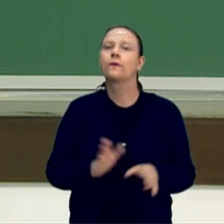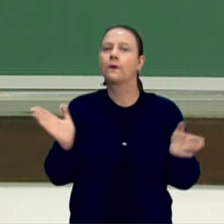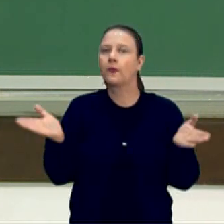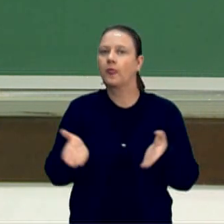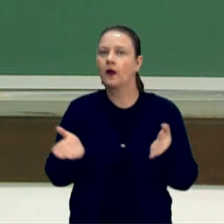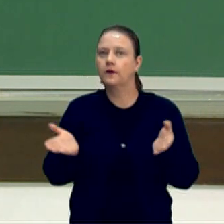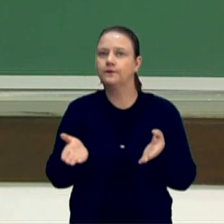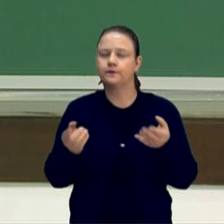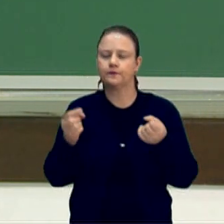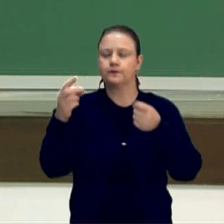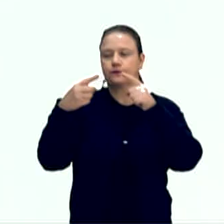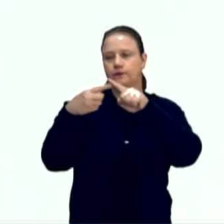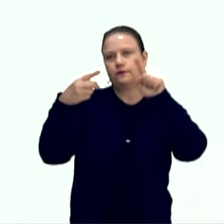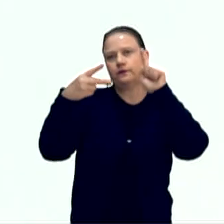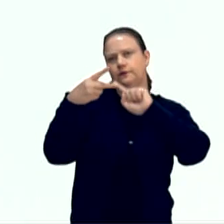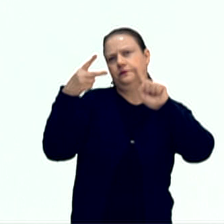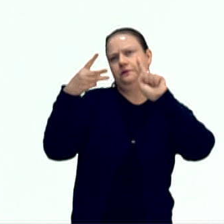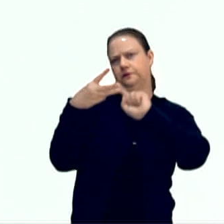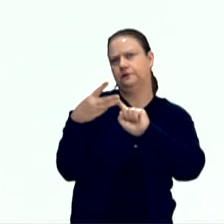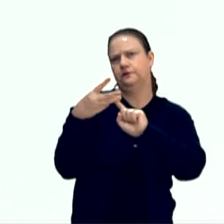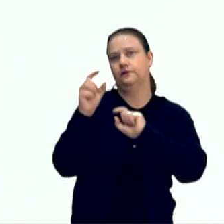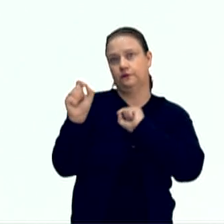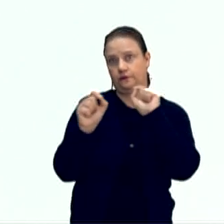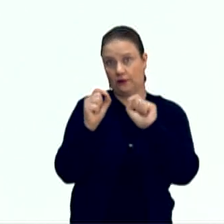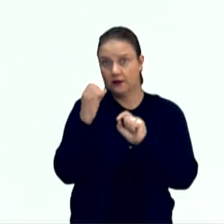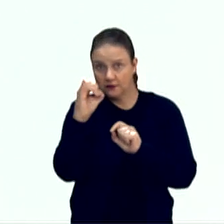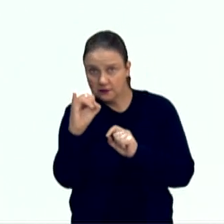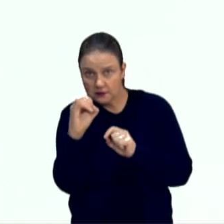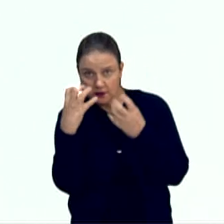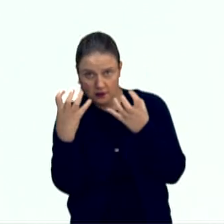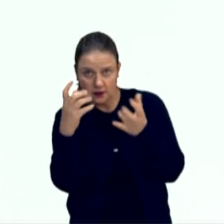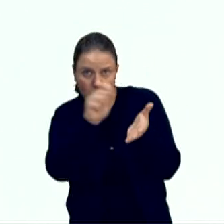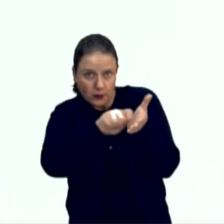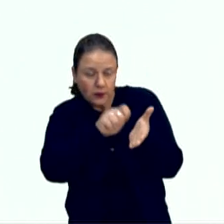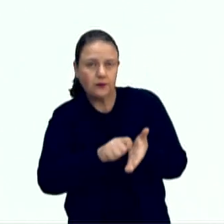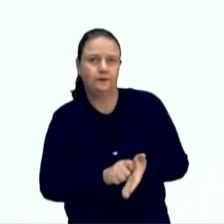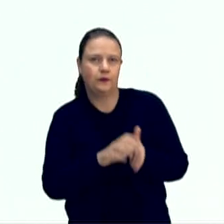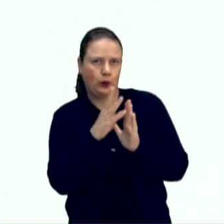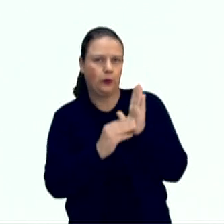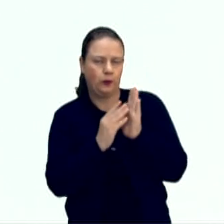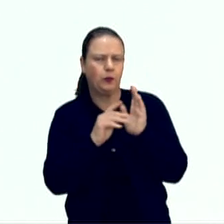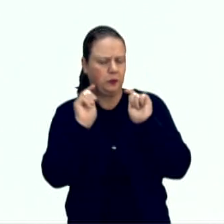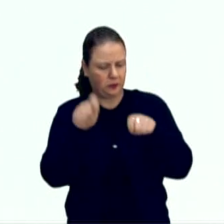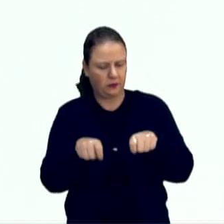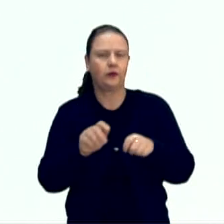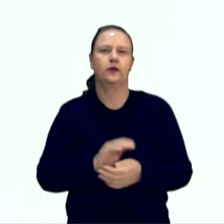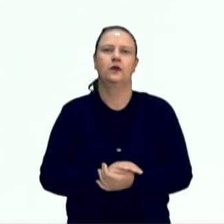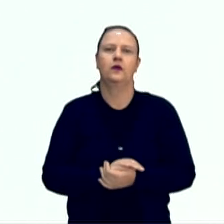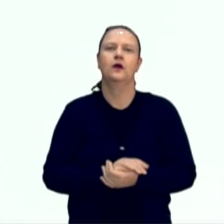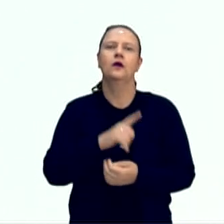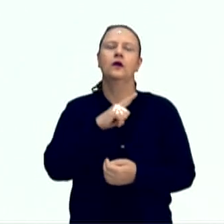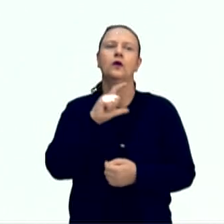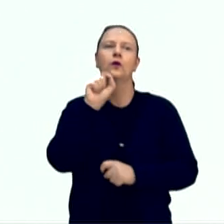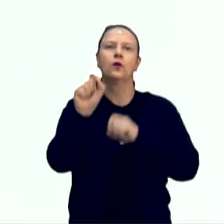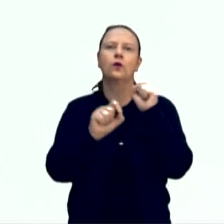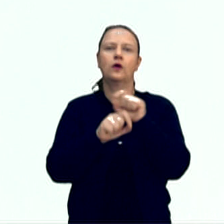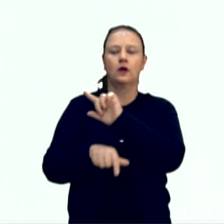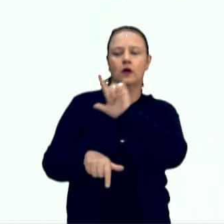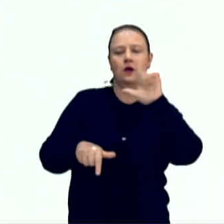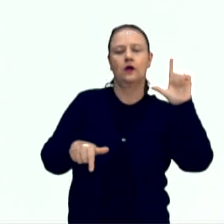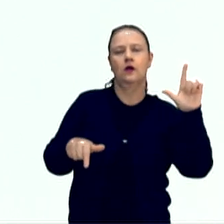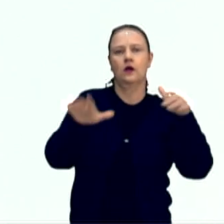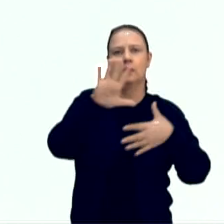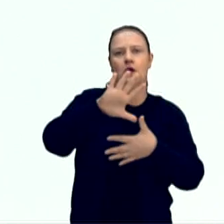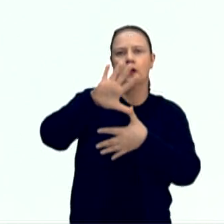Dentro desses fatores, então, se você quiser até anotar, é legal. Olha lá, na porção oriental leste da América, nós temos a